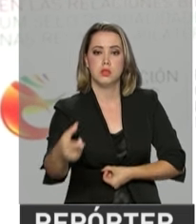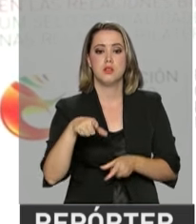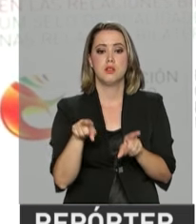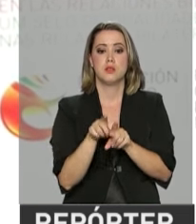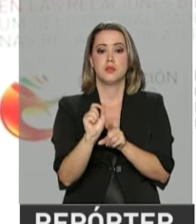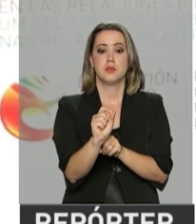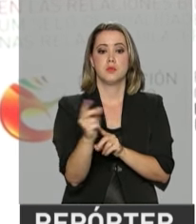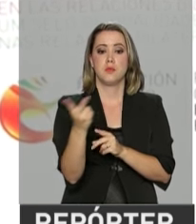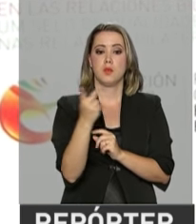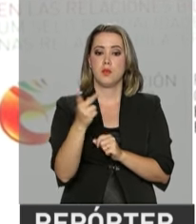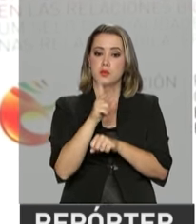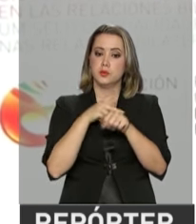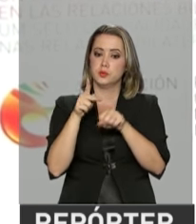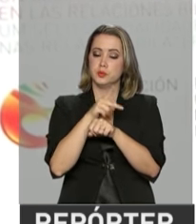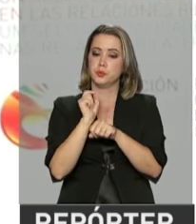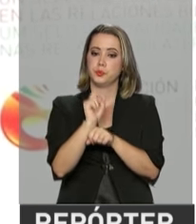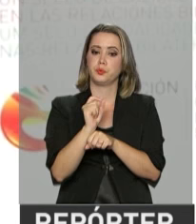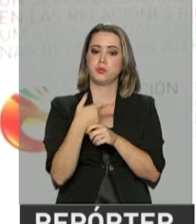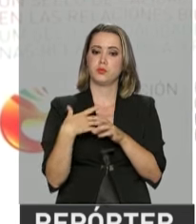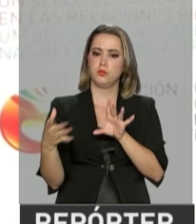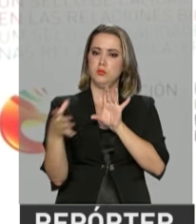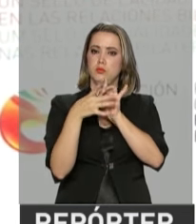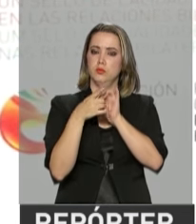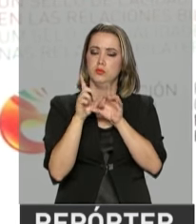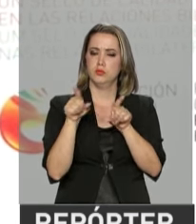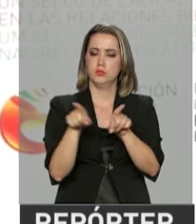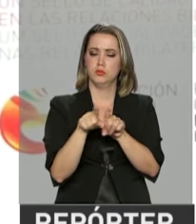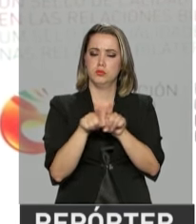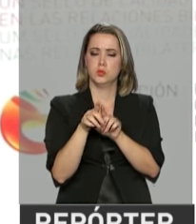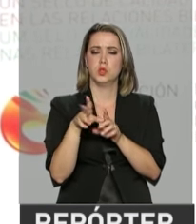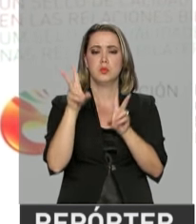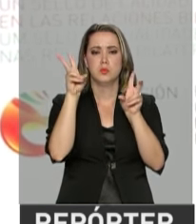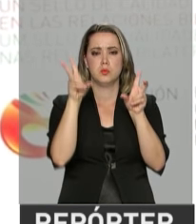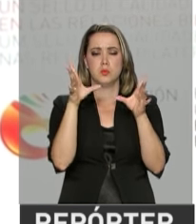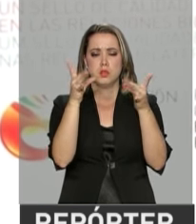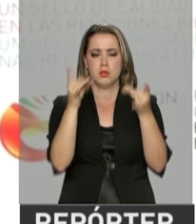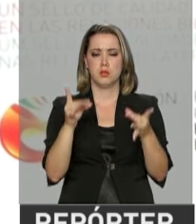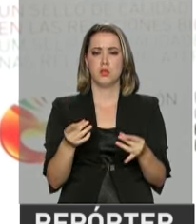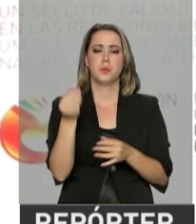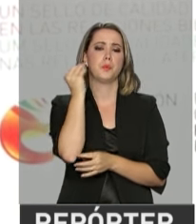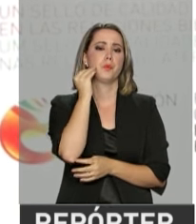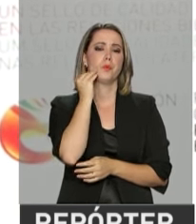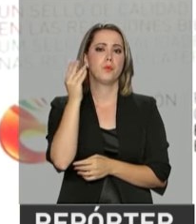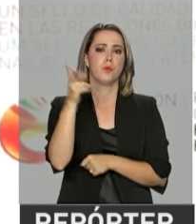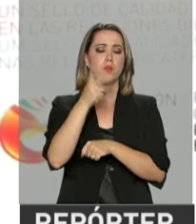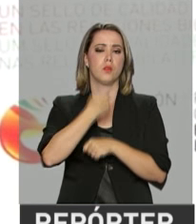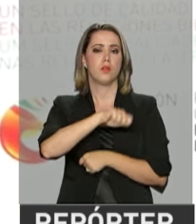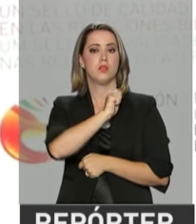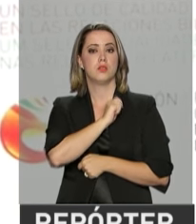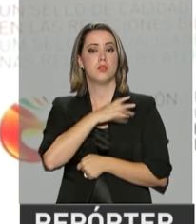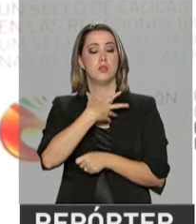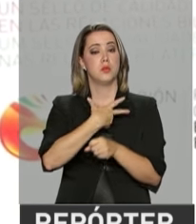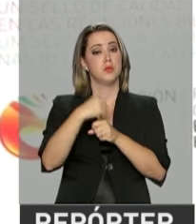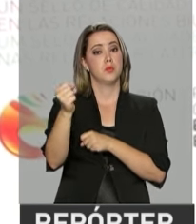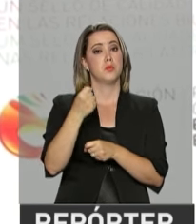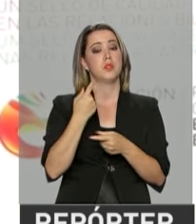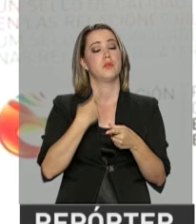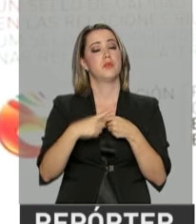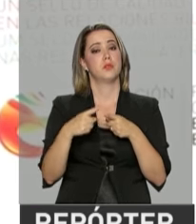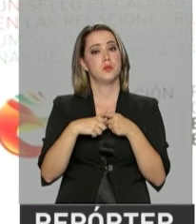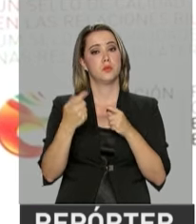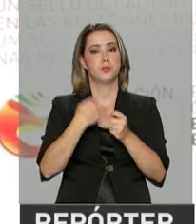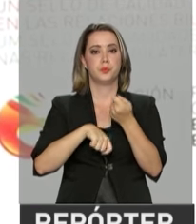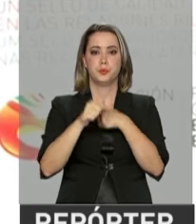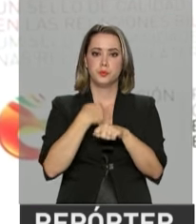pesquisas dos dois países gilberto kassab também destacou as experiências vividas pela espanha para superar a recente crise